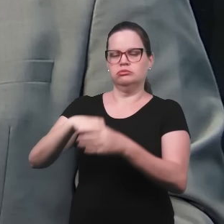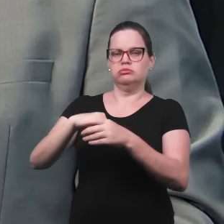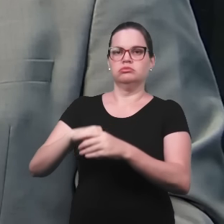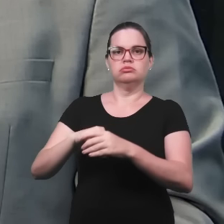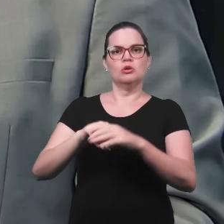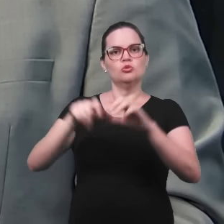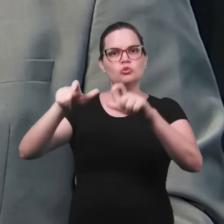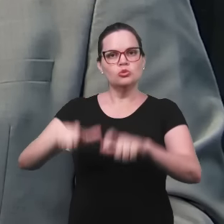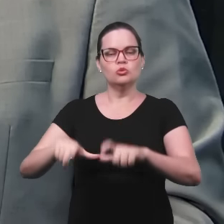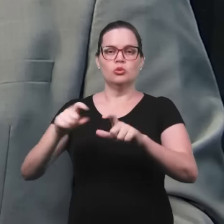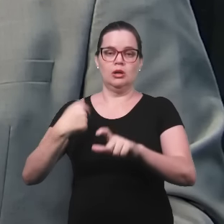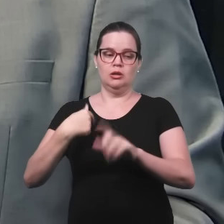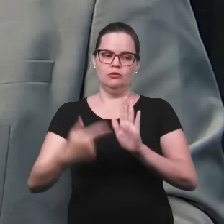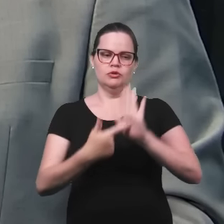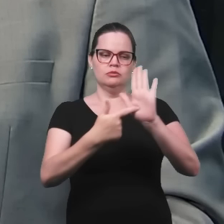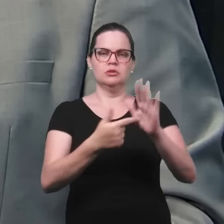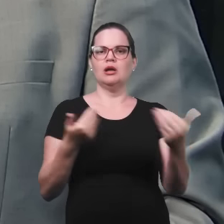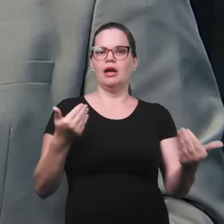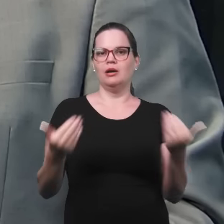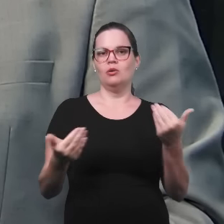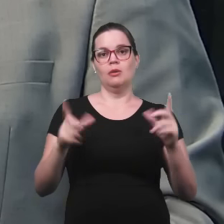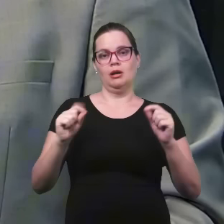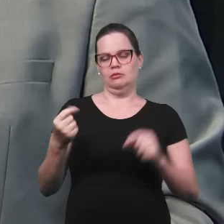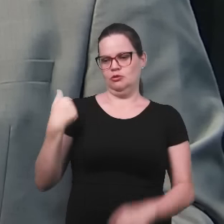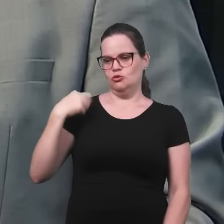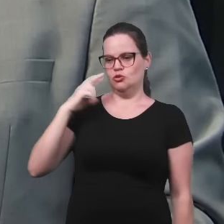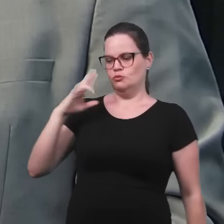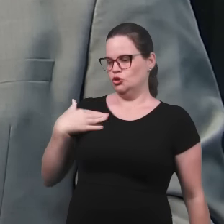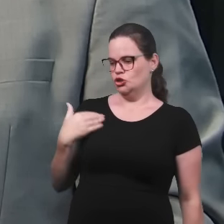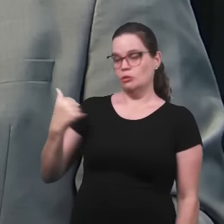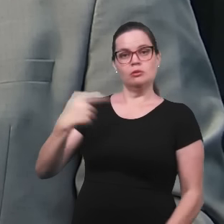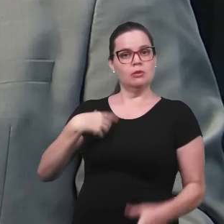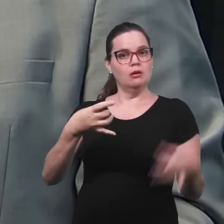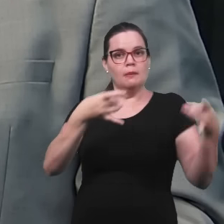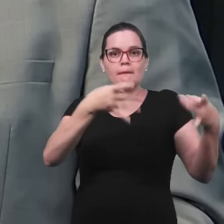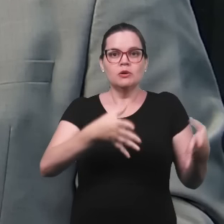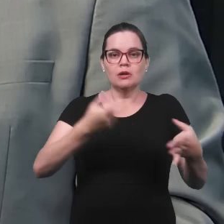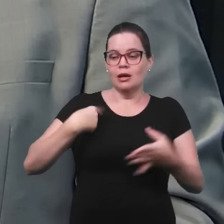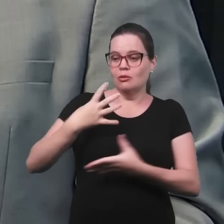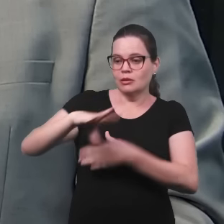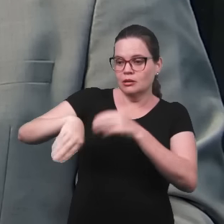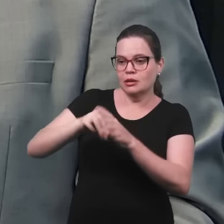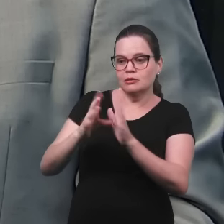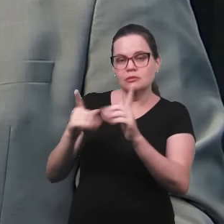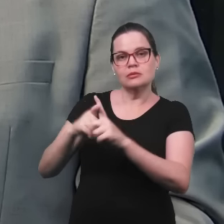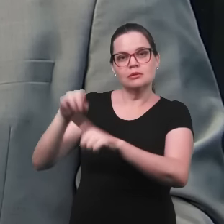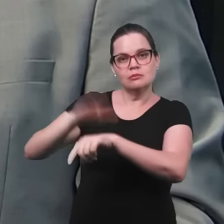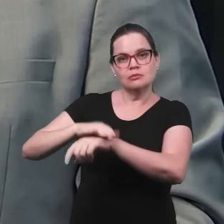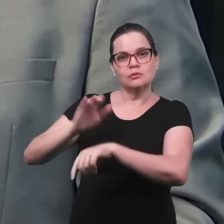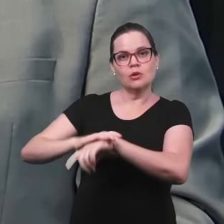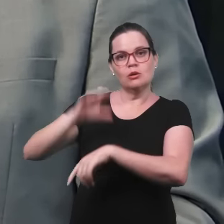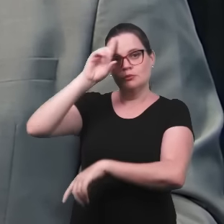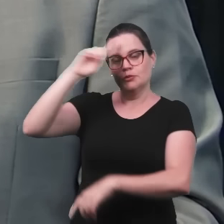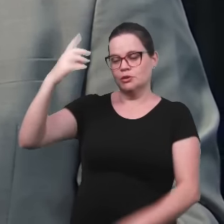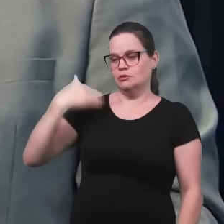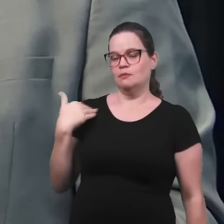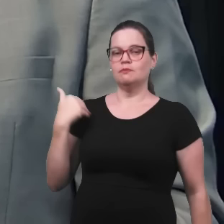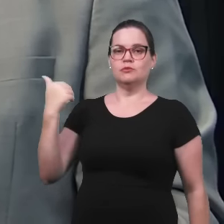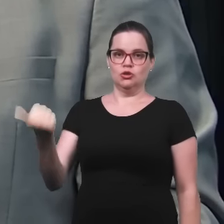de Deus. Então, o chamado é imperativo, o chamado é soberano, o chamado é de Deus, é por